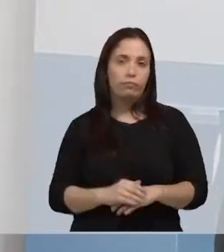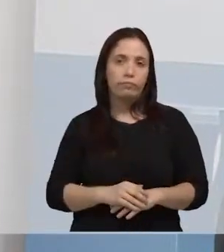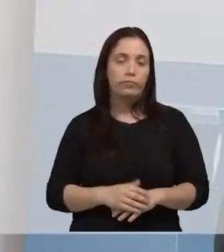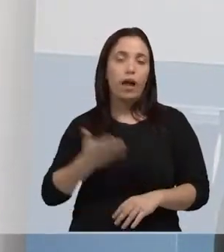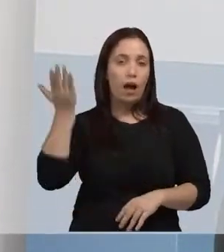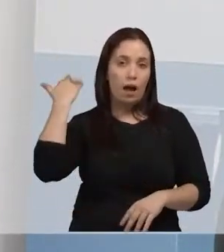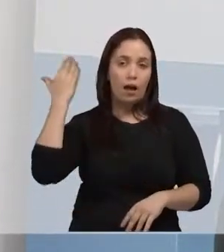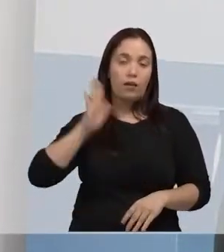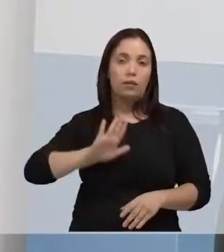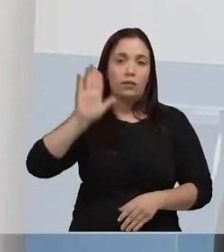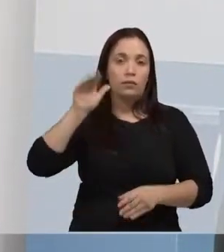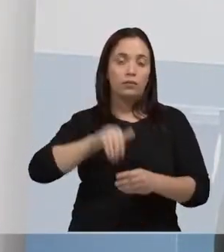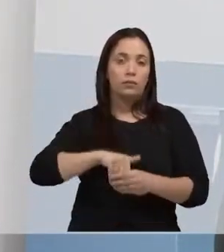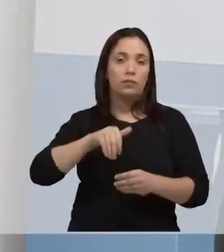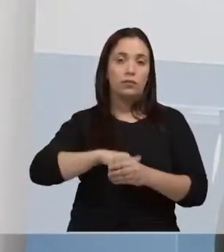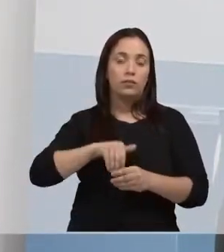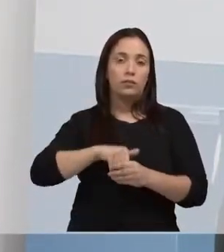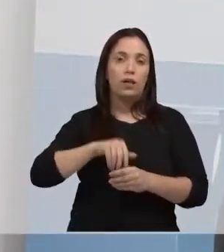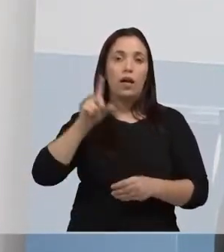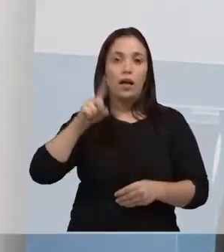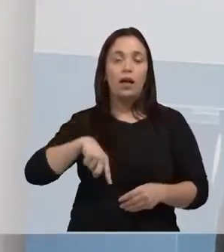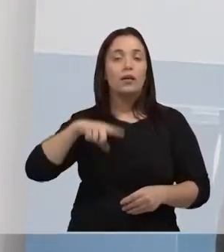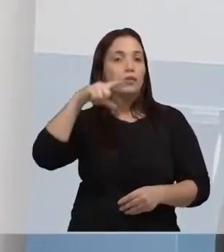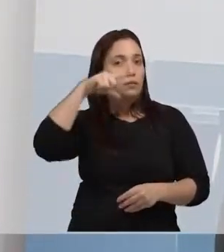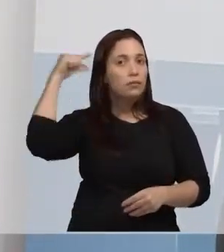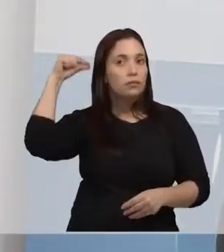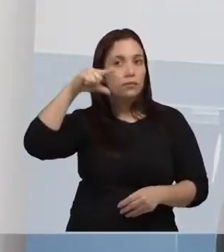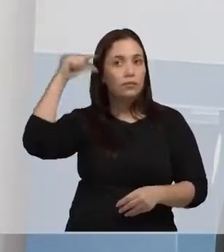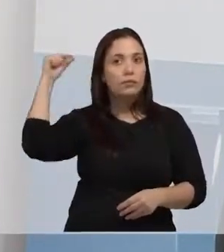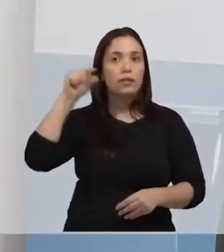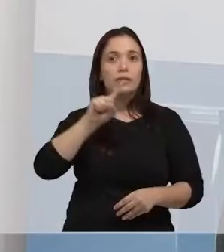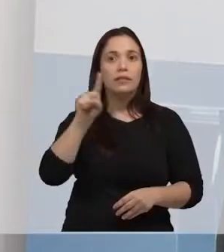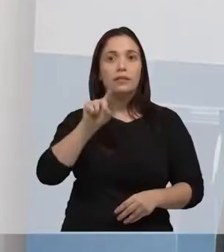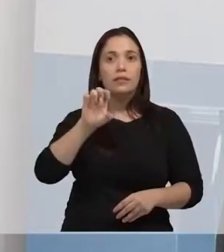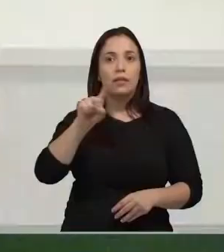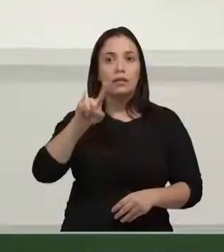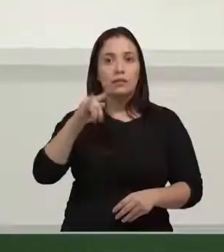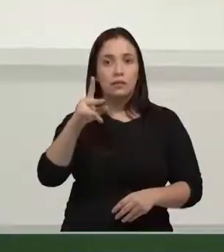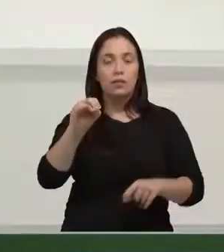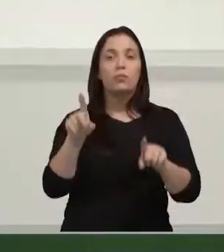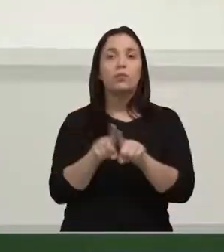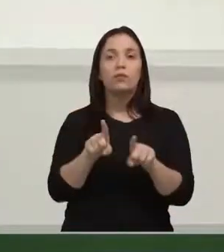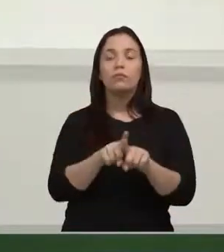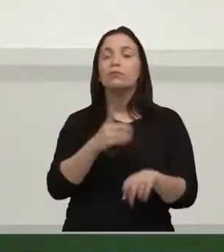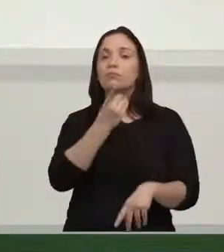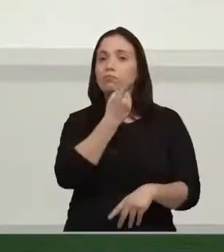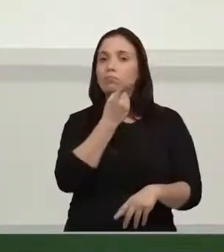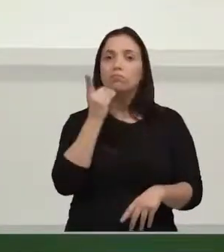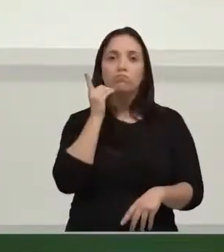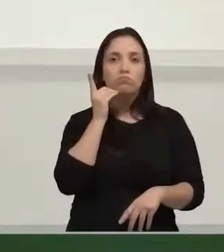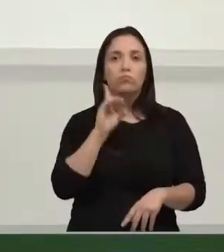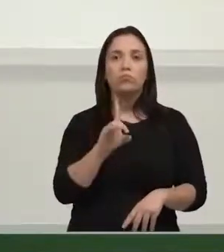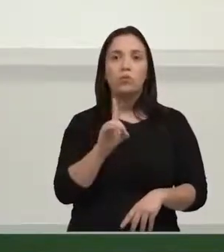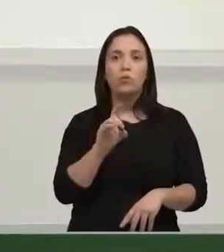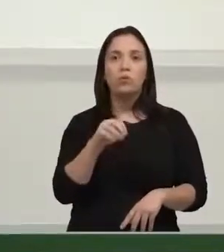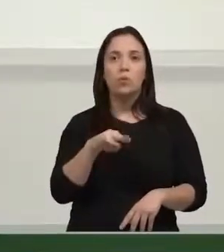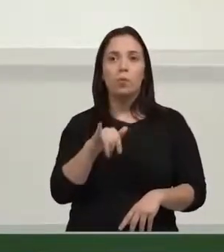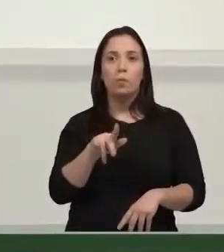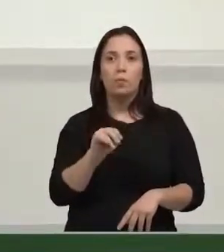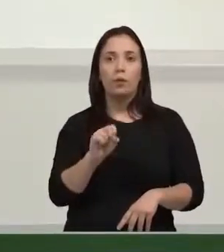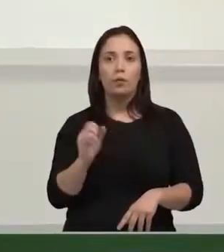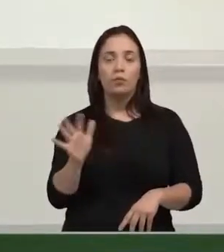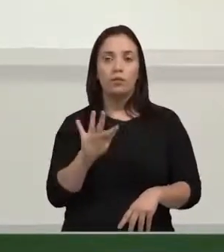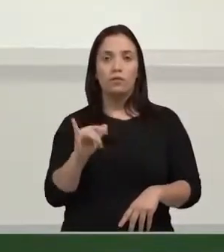governador, o nome falado era o nome de Zezinho Albuquerque. Né? E o vice-governador Domingos Filho. E o governador